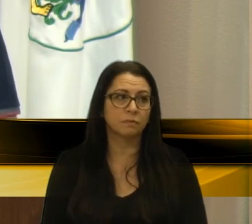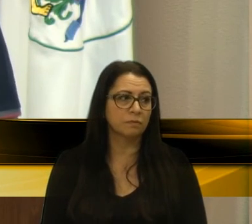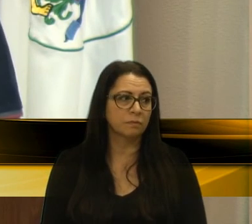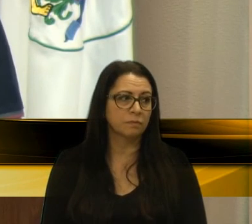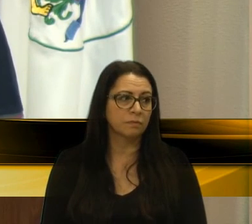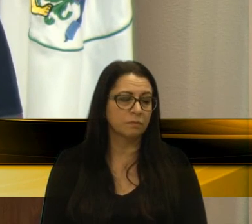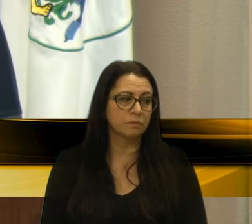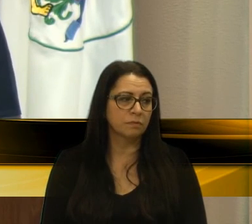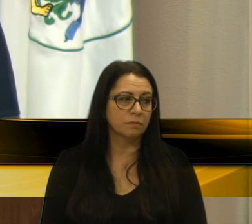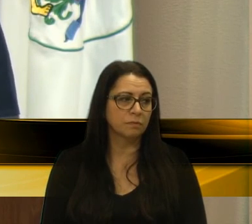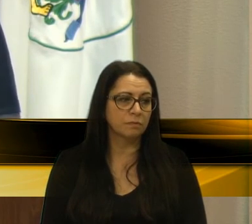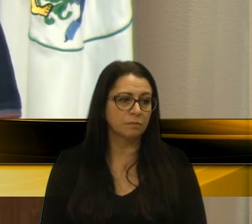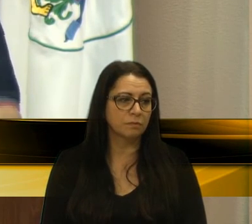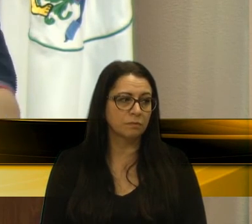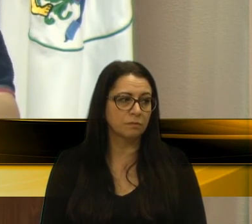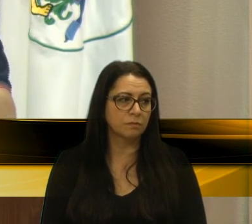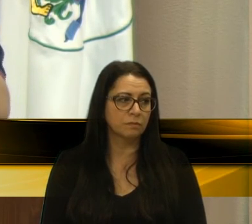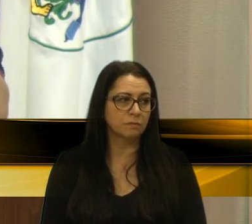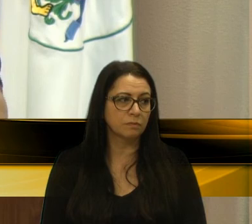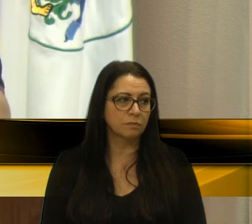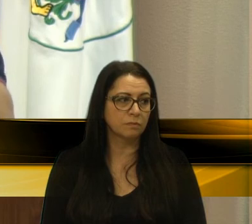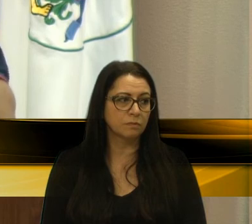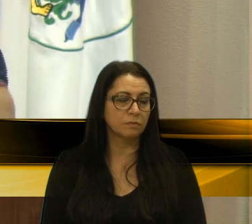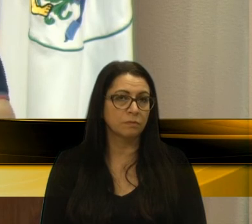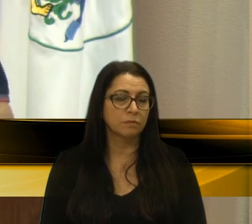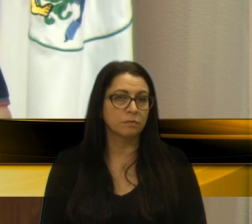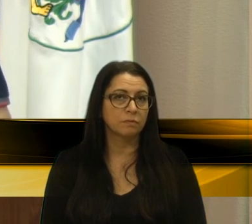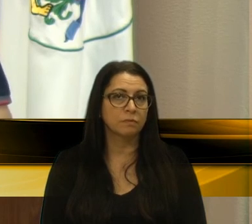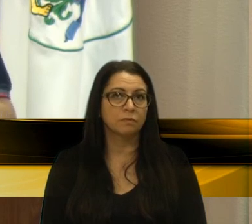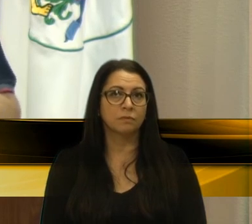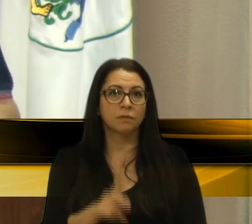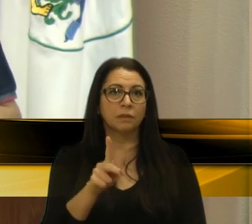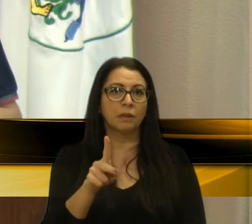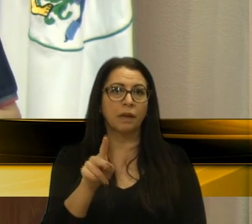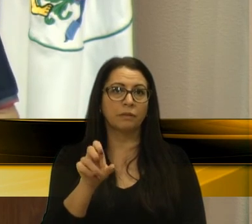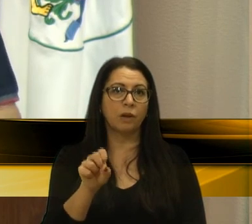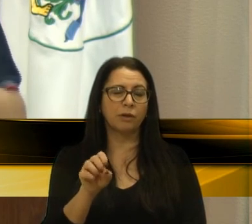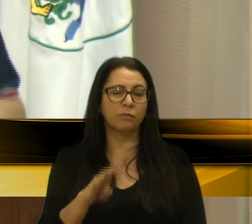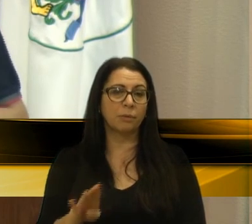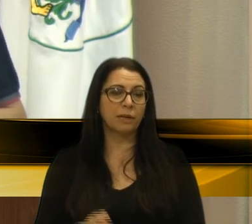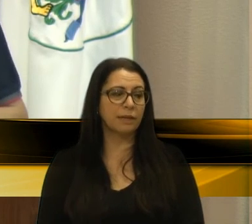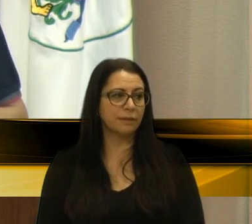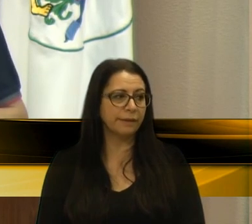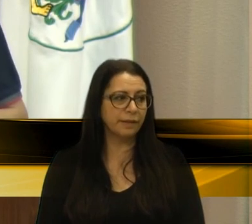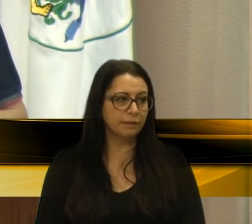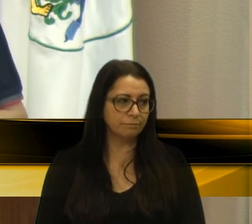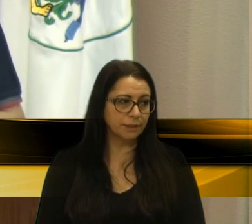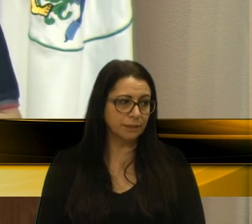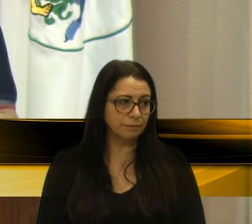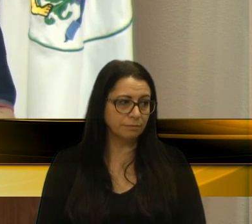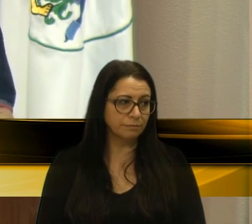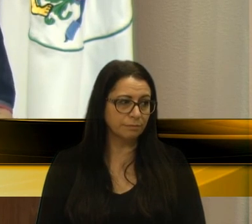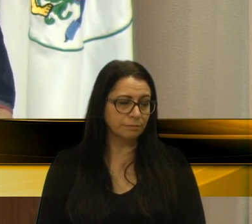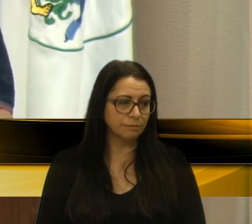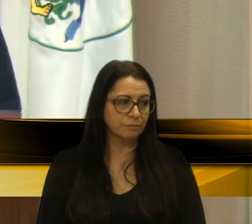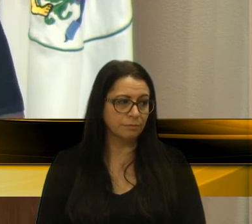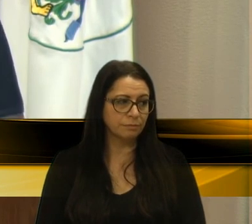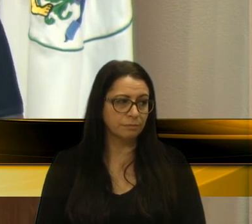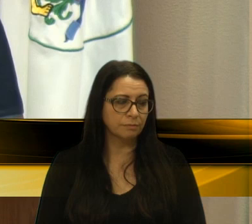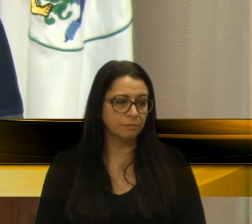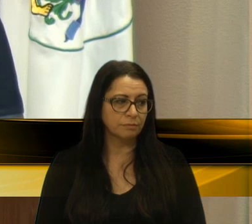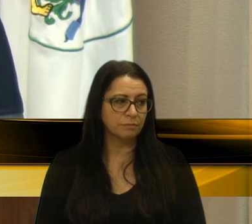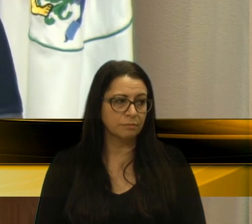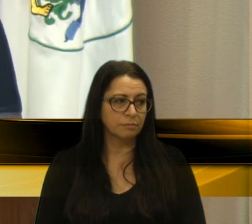irmãs, para que os deputados do PSB na Assembleia Legislativa abram mão dessa